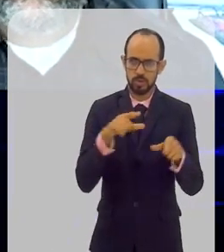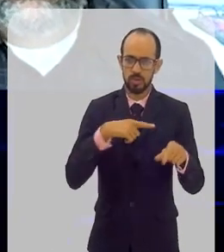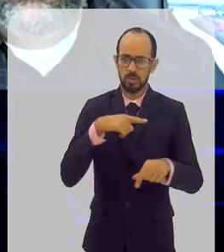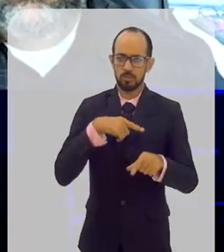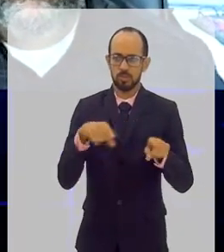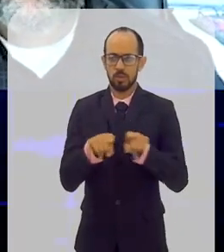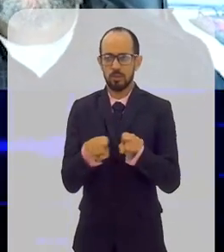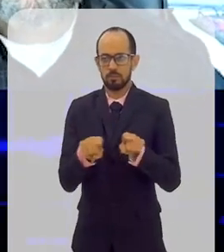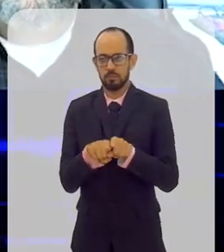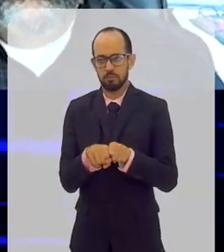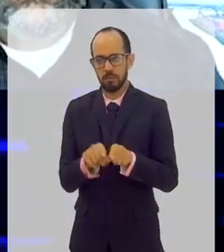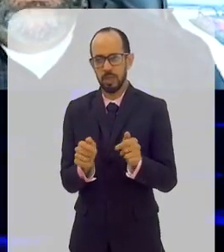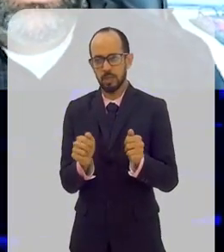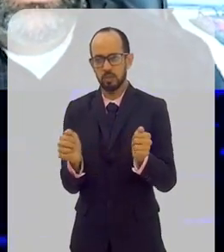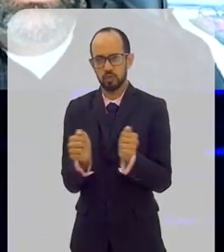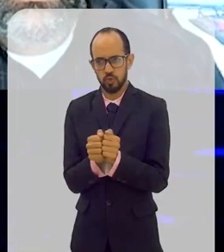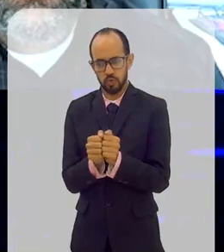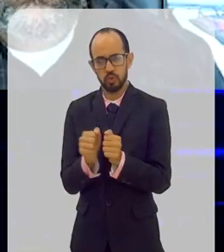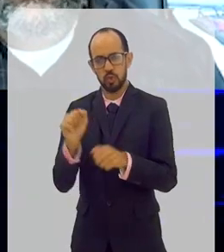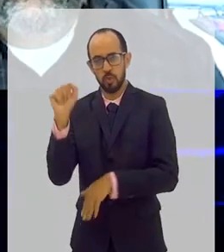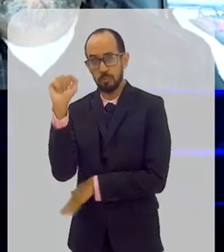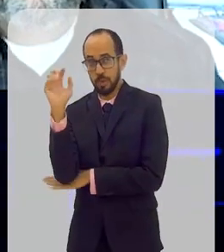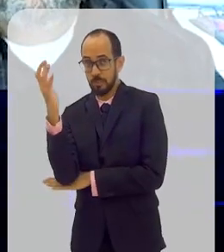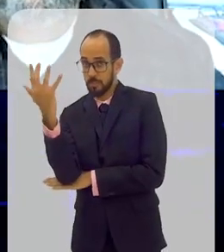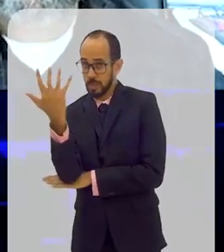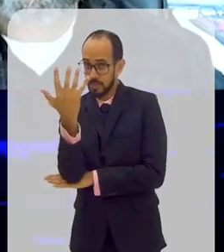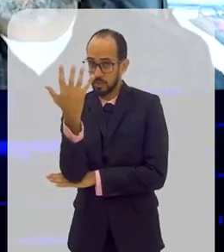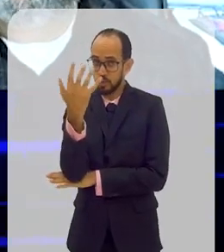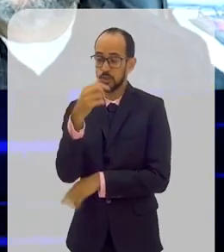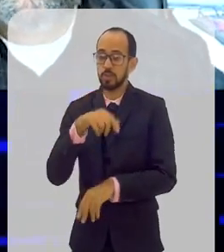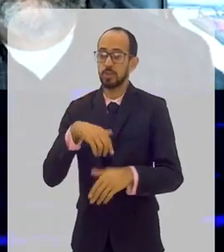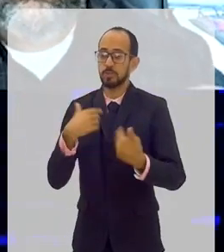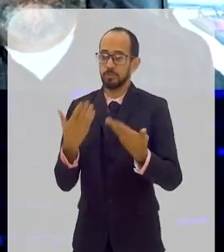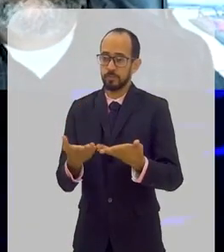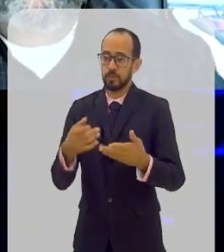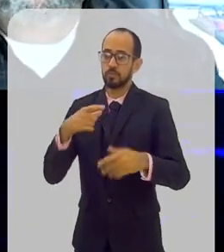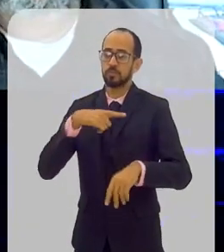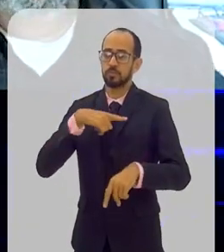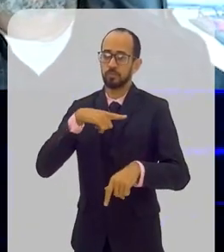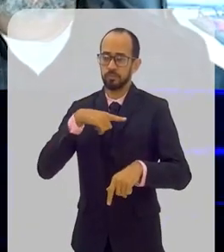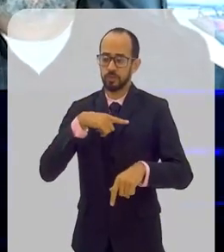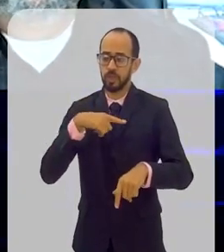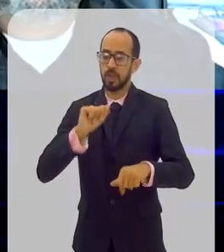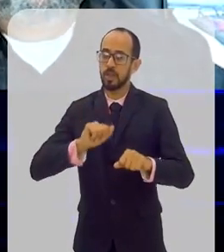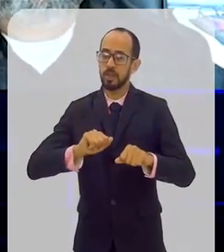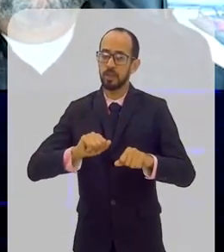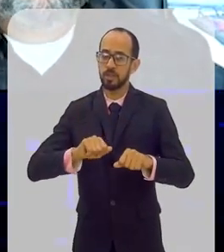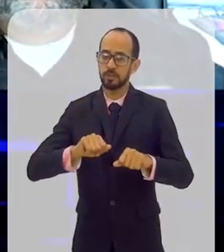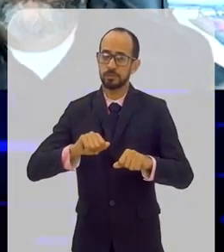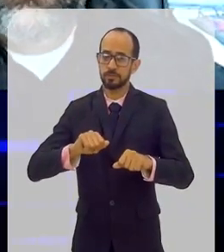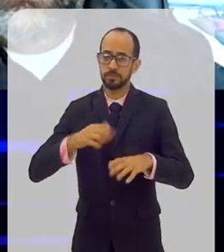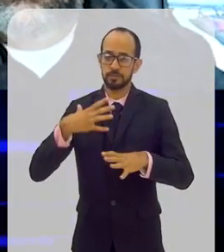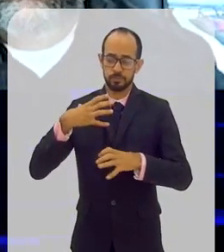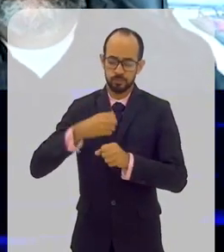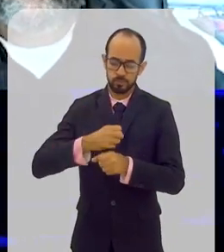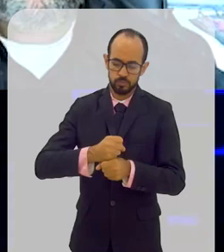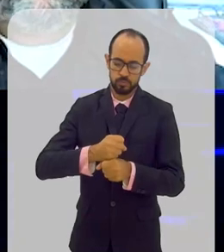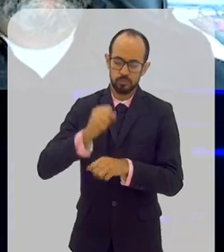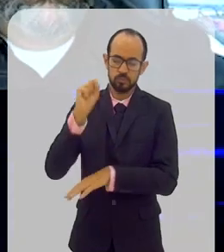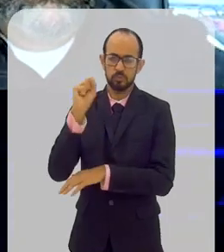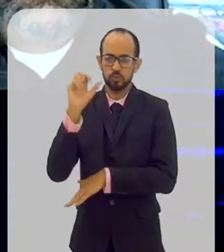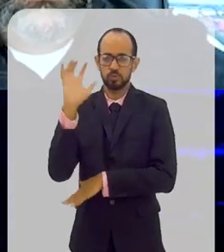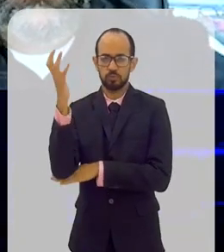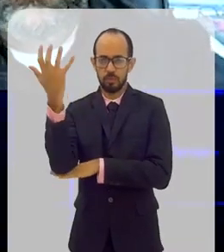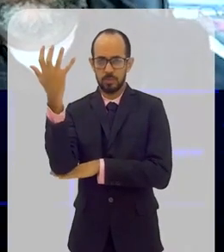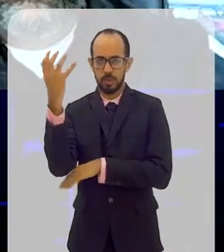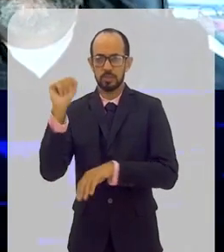parte relacionada dentro disso ao meio ambiente, tá? Então, previsões do meio ambiente, variações que